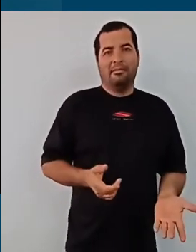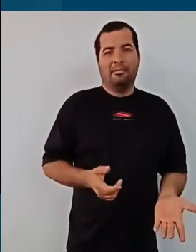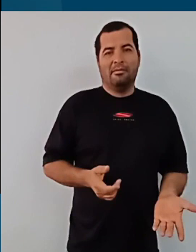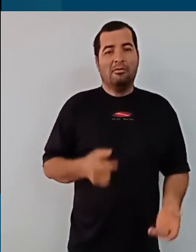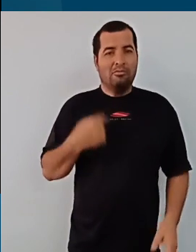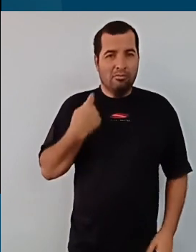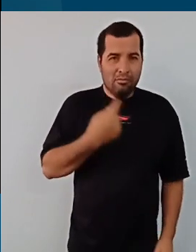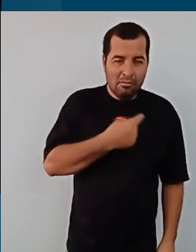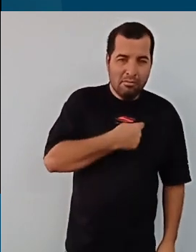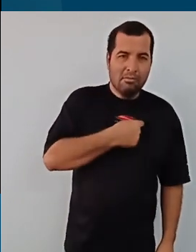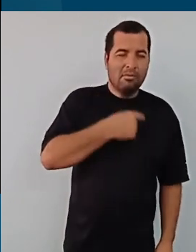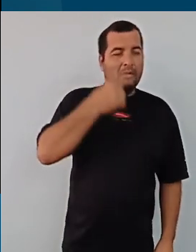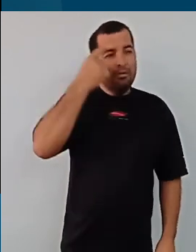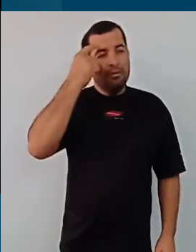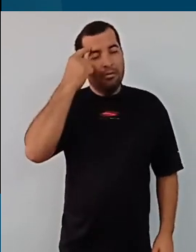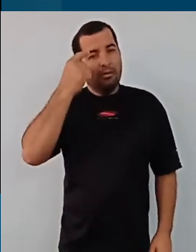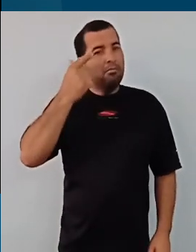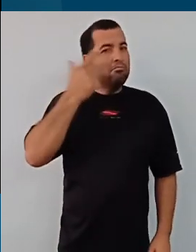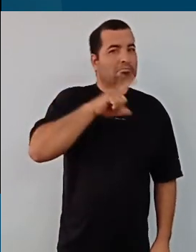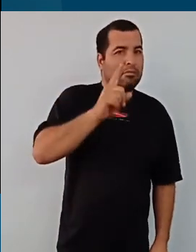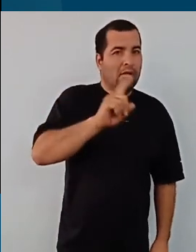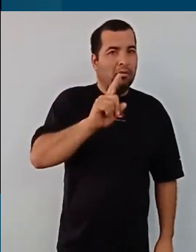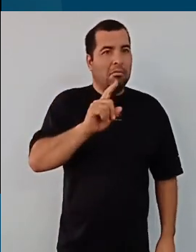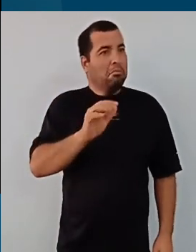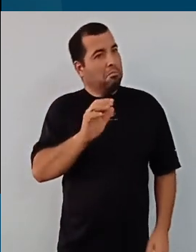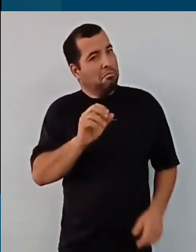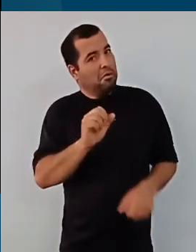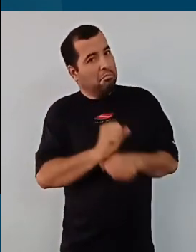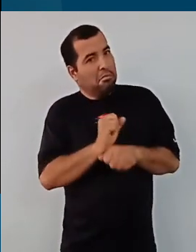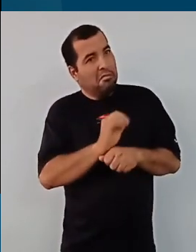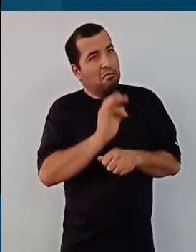efetivos ou não daqui a algum tempo.